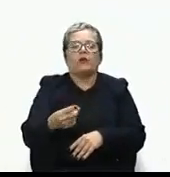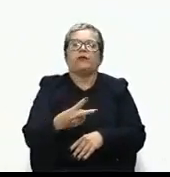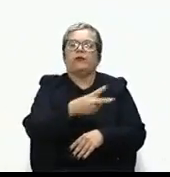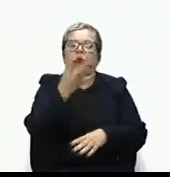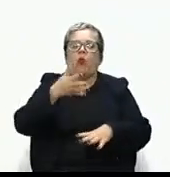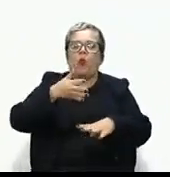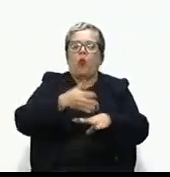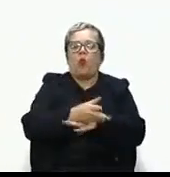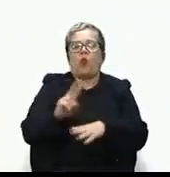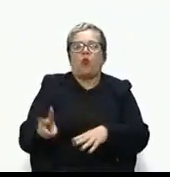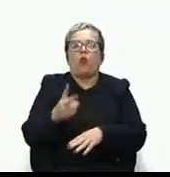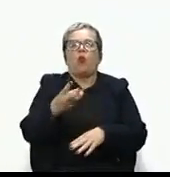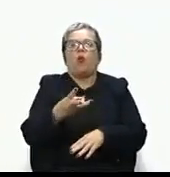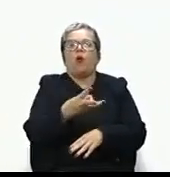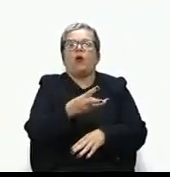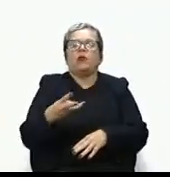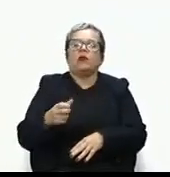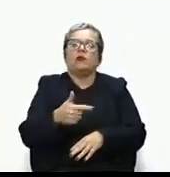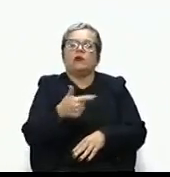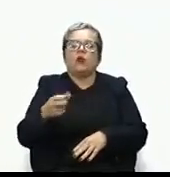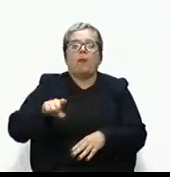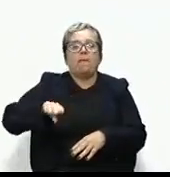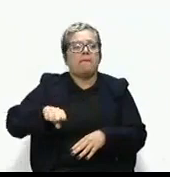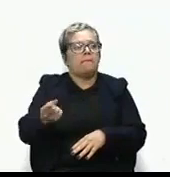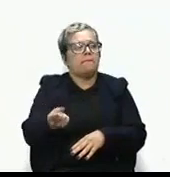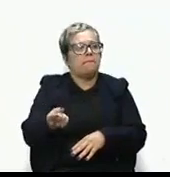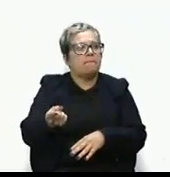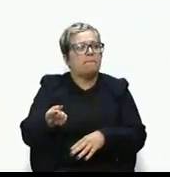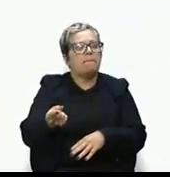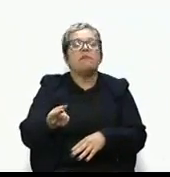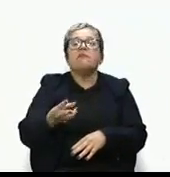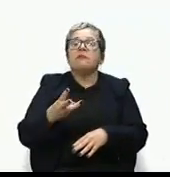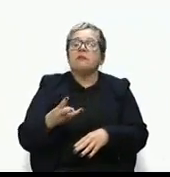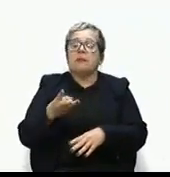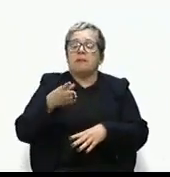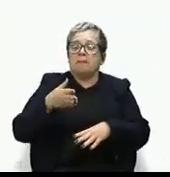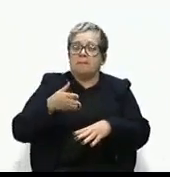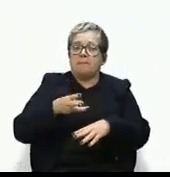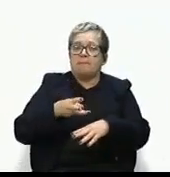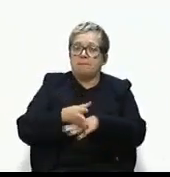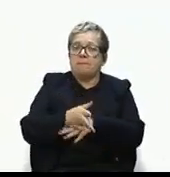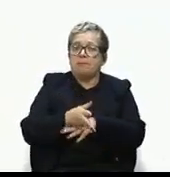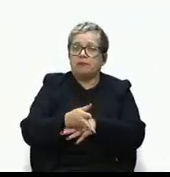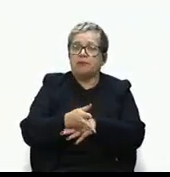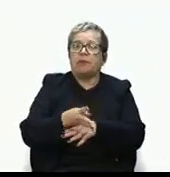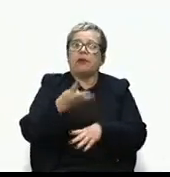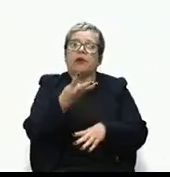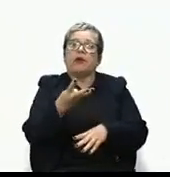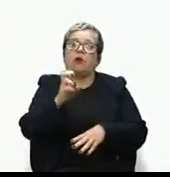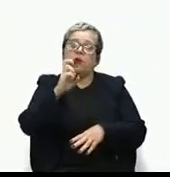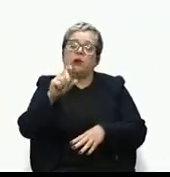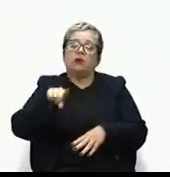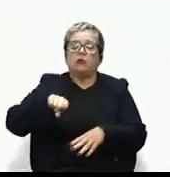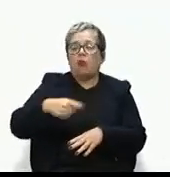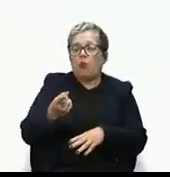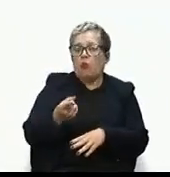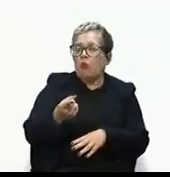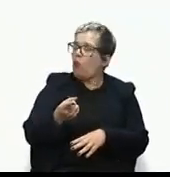entrada com o valor de 32 mil, a terceira entrada com o valor de 45